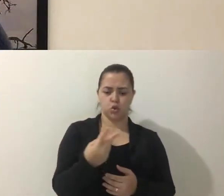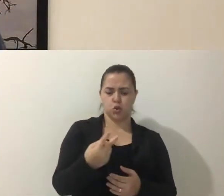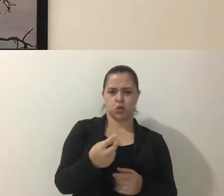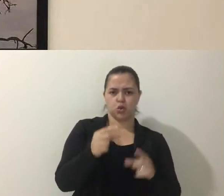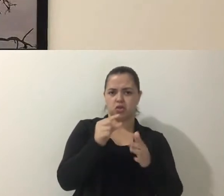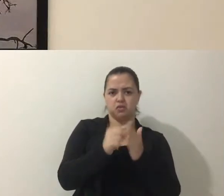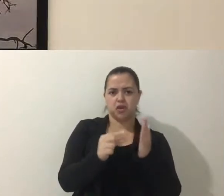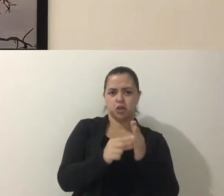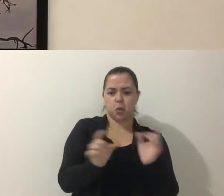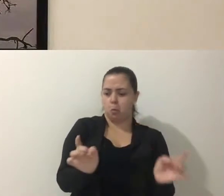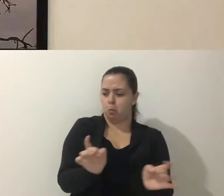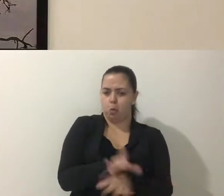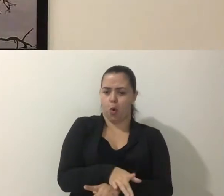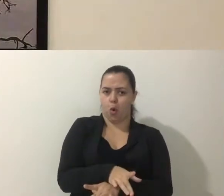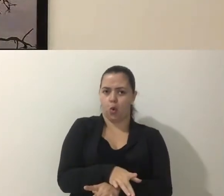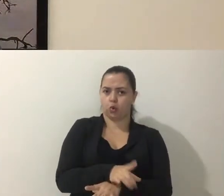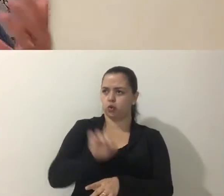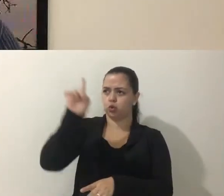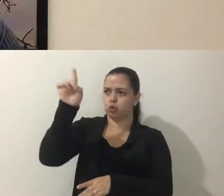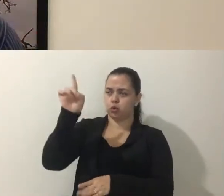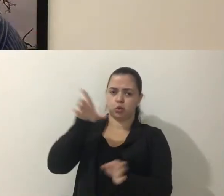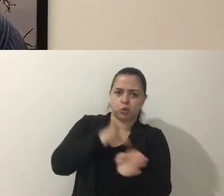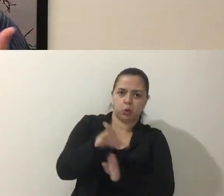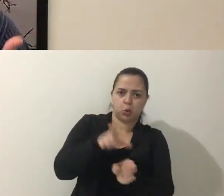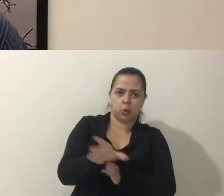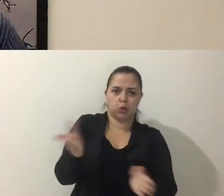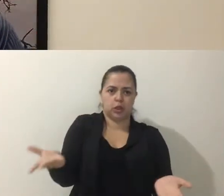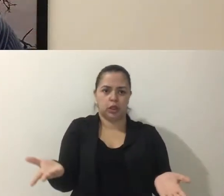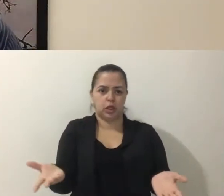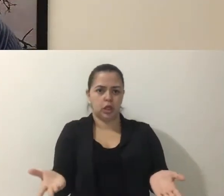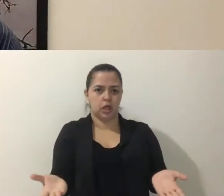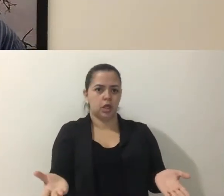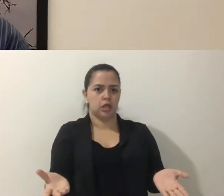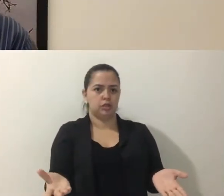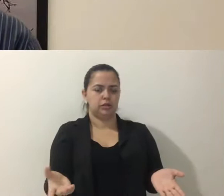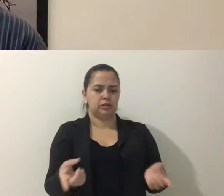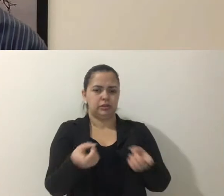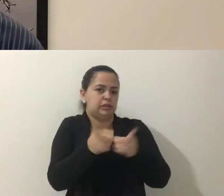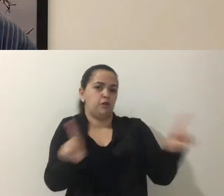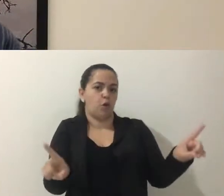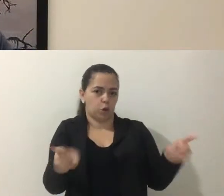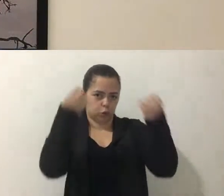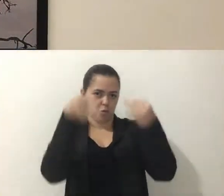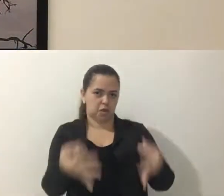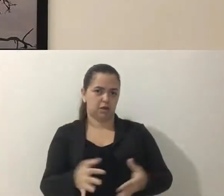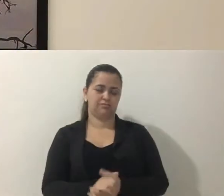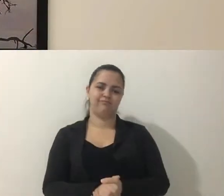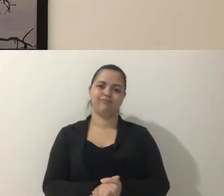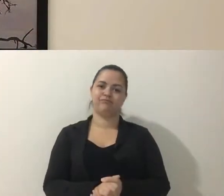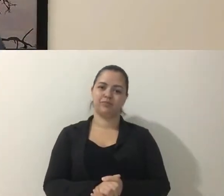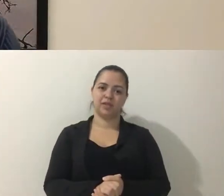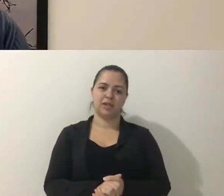assim, a totalidade das instruções dadas pelo Senhor para tratar de um assunto complexo,